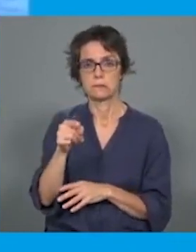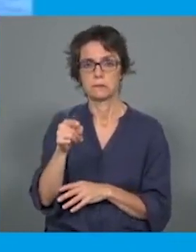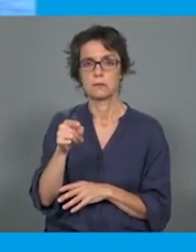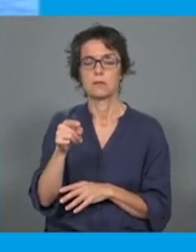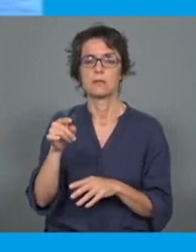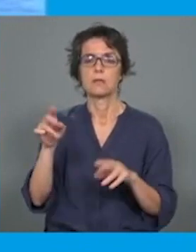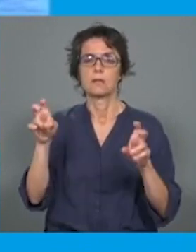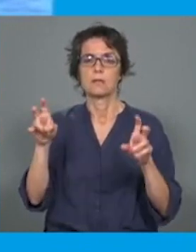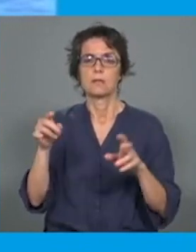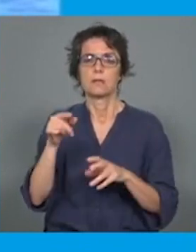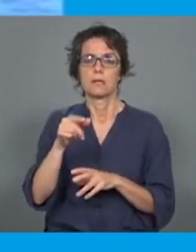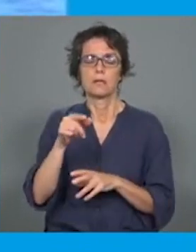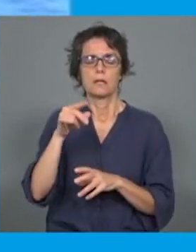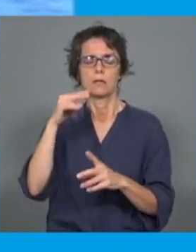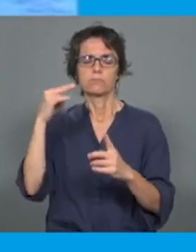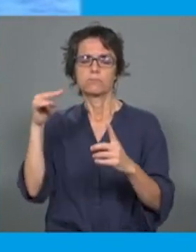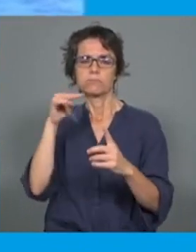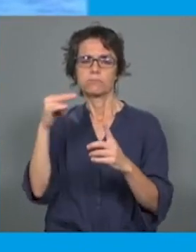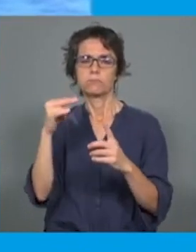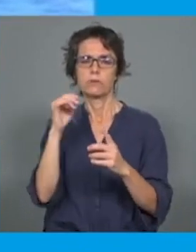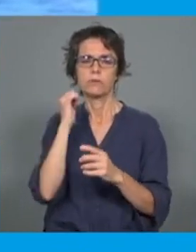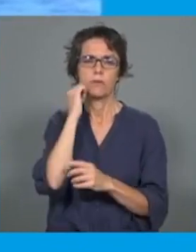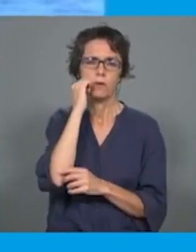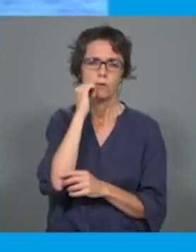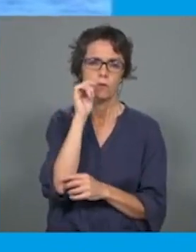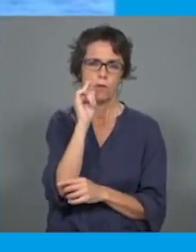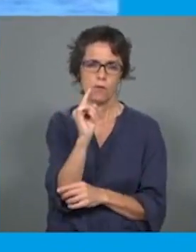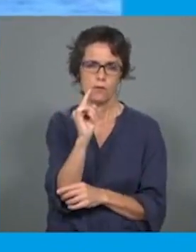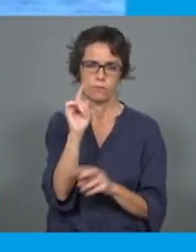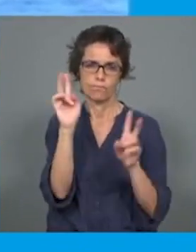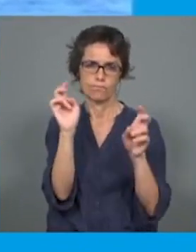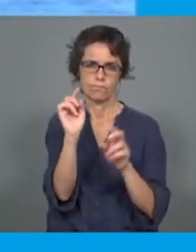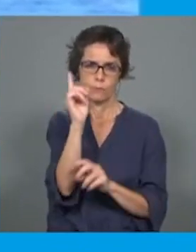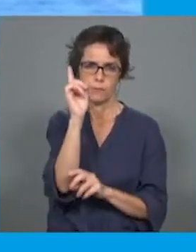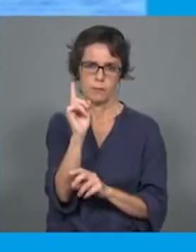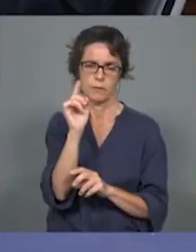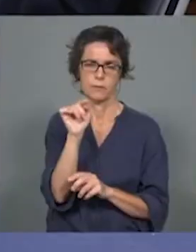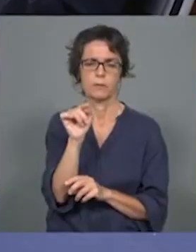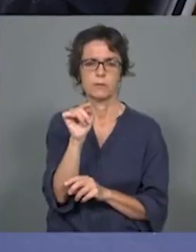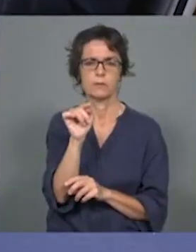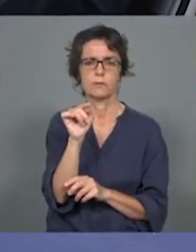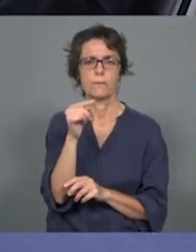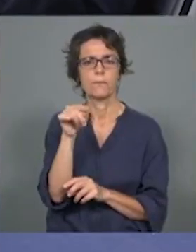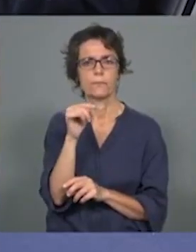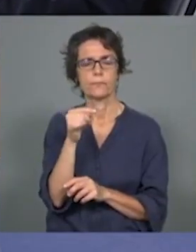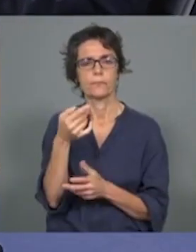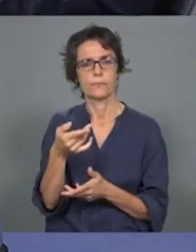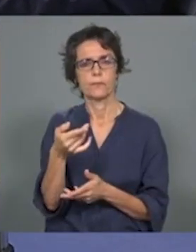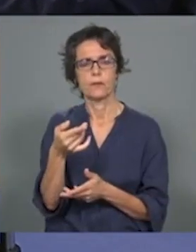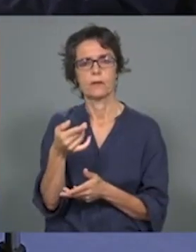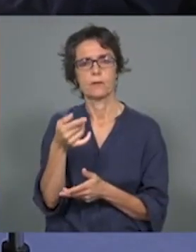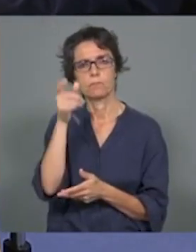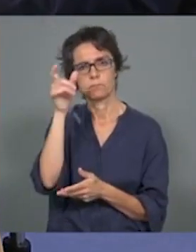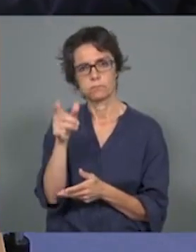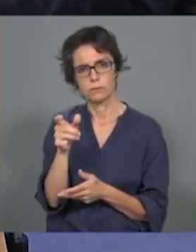Fitando a Dor, isto é, olhando para a dor, e para isso vamos ter como, enfim, uma pessoa ligada também a esta, aliás, que